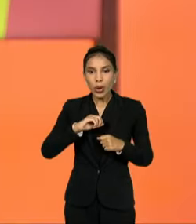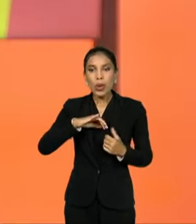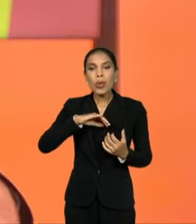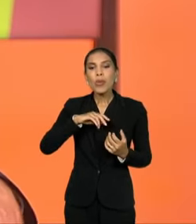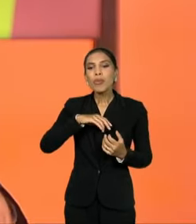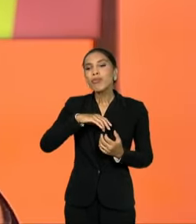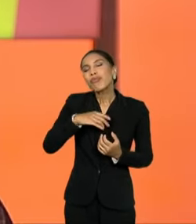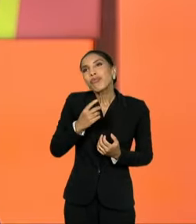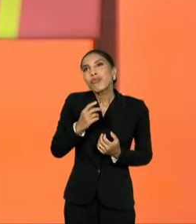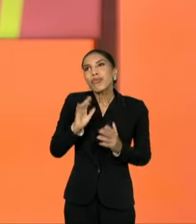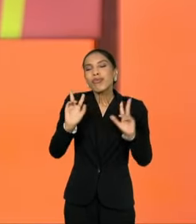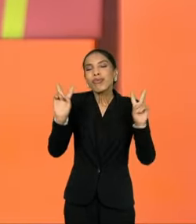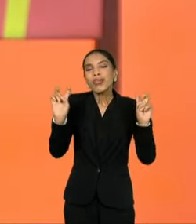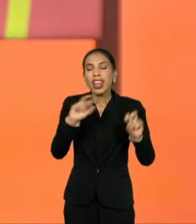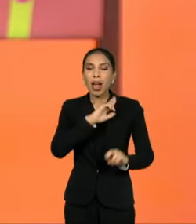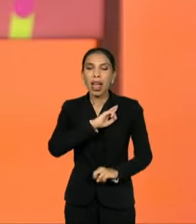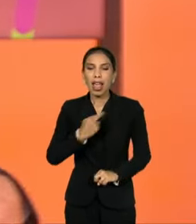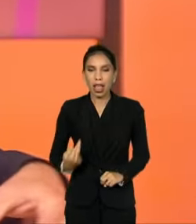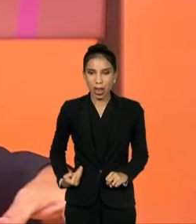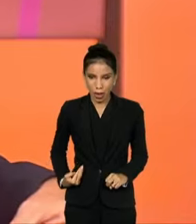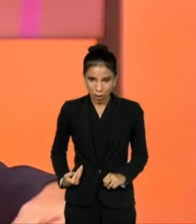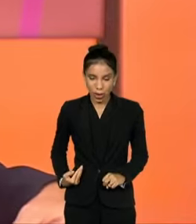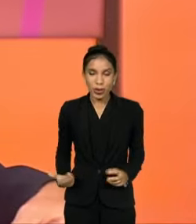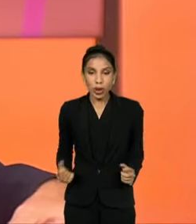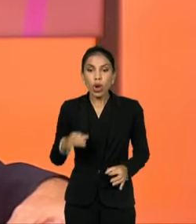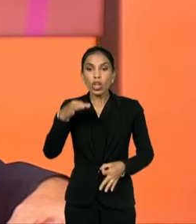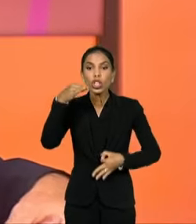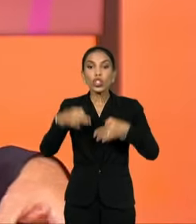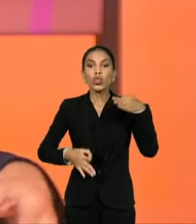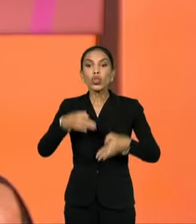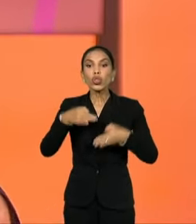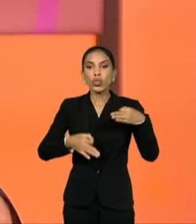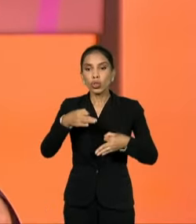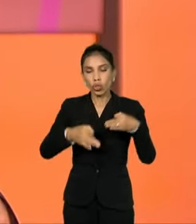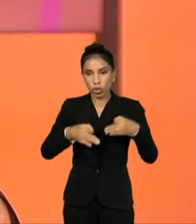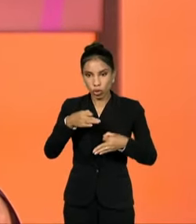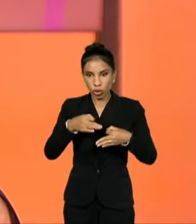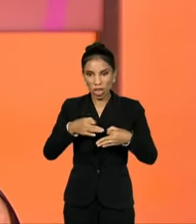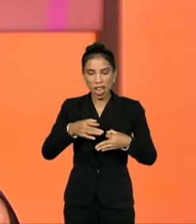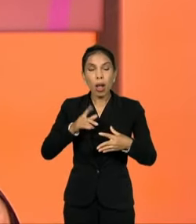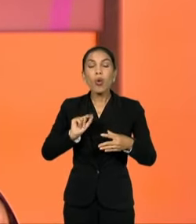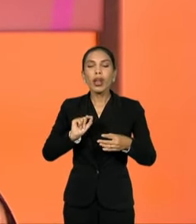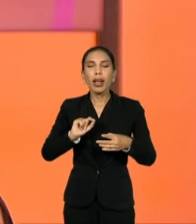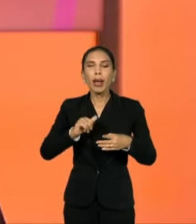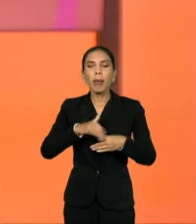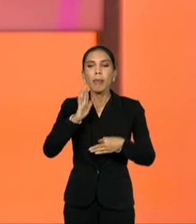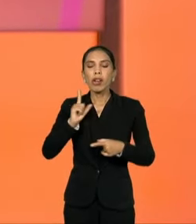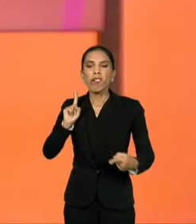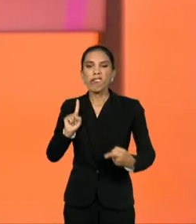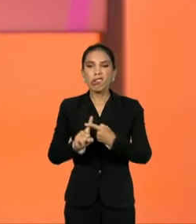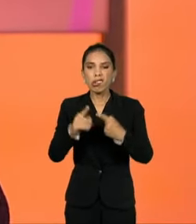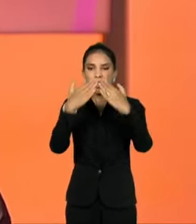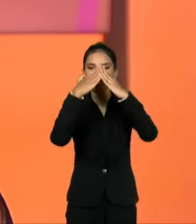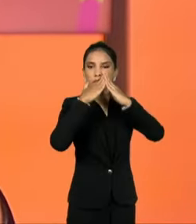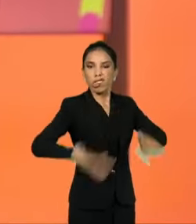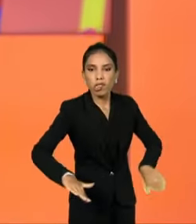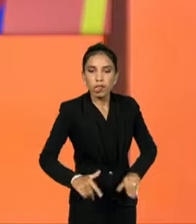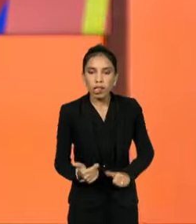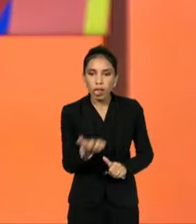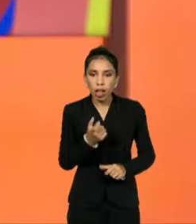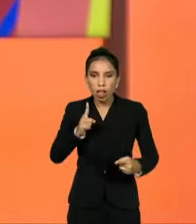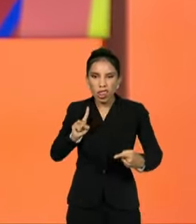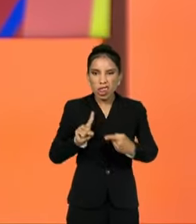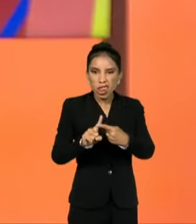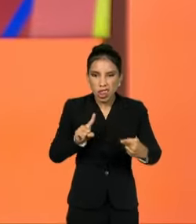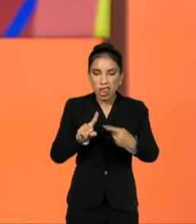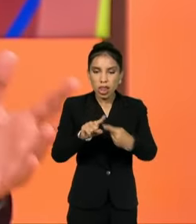Sim. O nosso mundo é muito mais justiceiro do que justo. Uhum. Né? A gente procura muito mais, ao